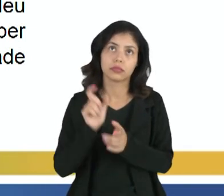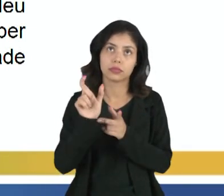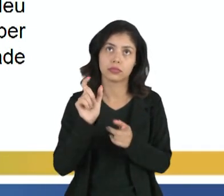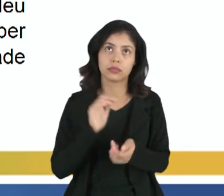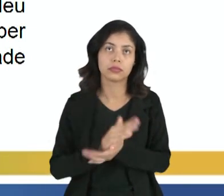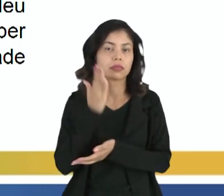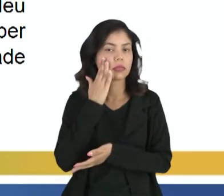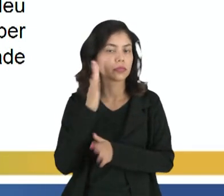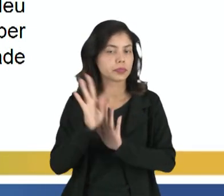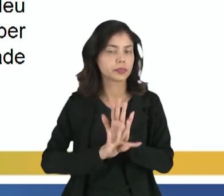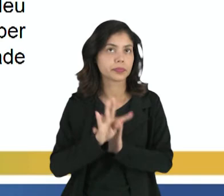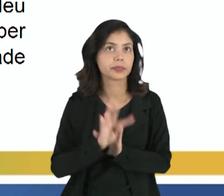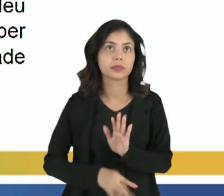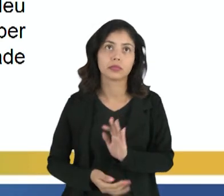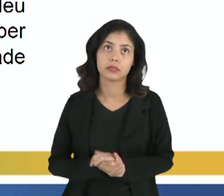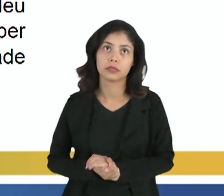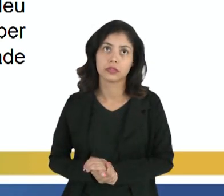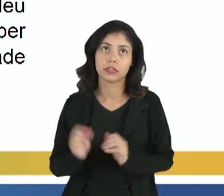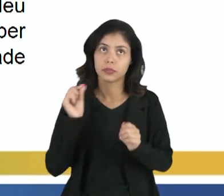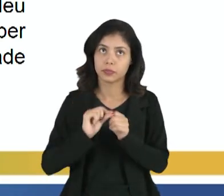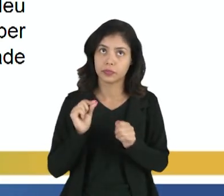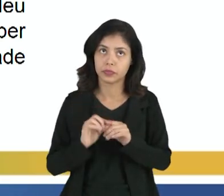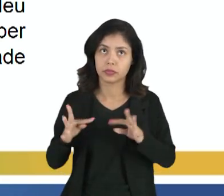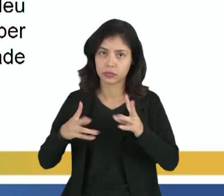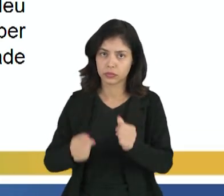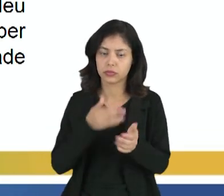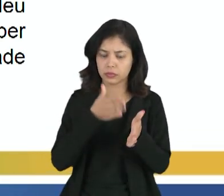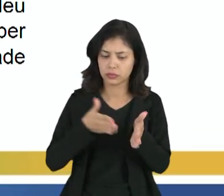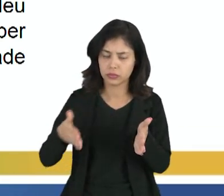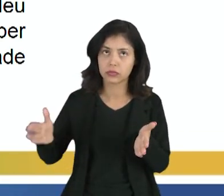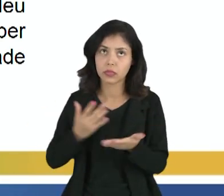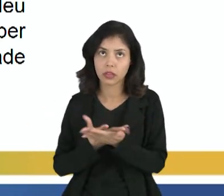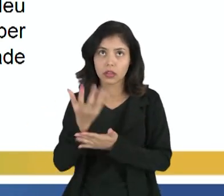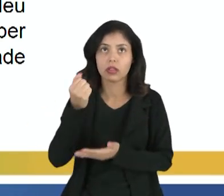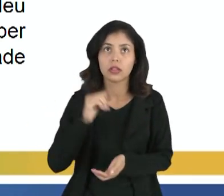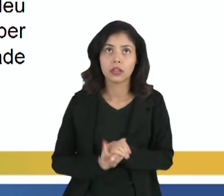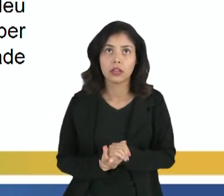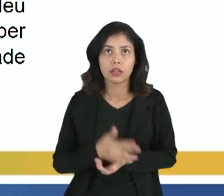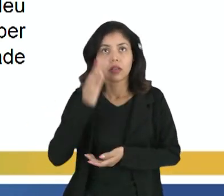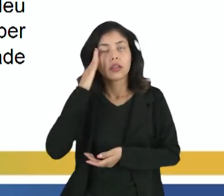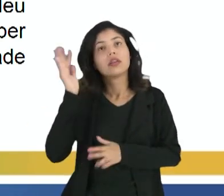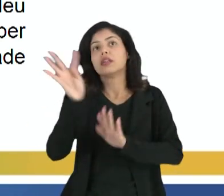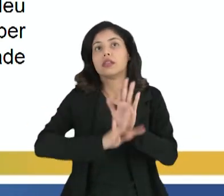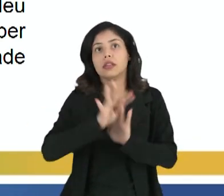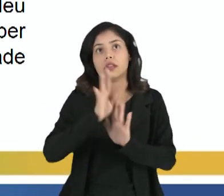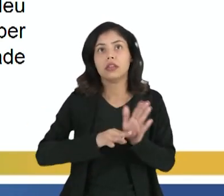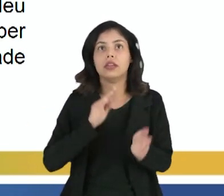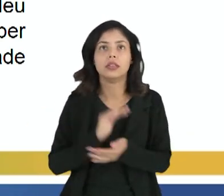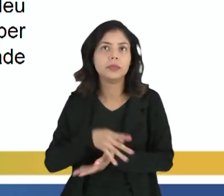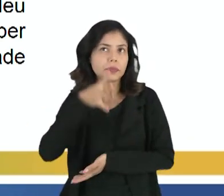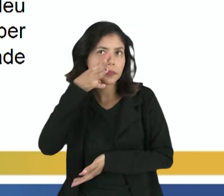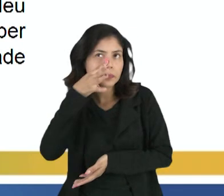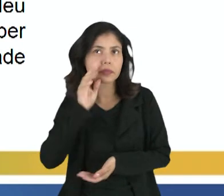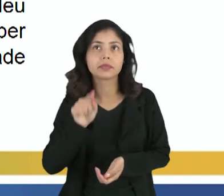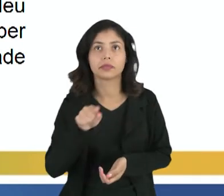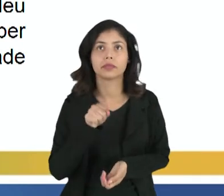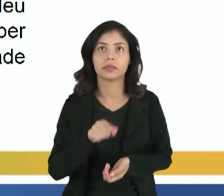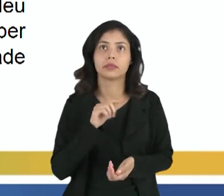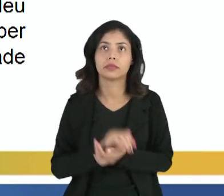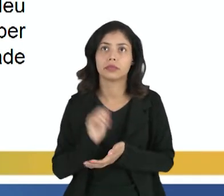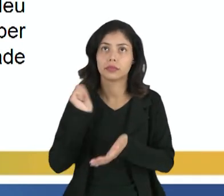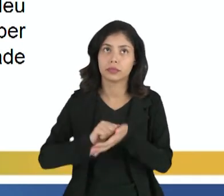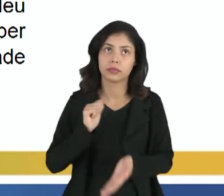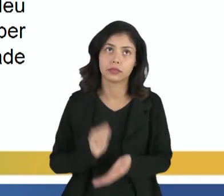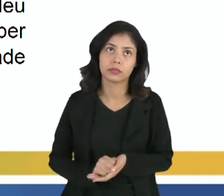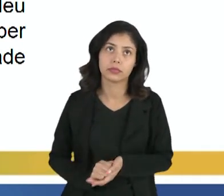seu entendimento sobre o texto. Ao fazer todo esse percurso na busca por entender o texto, é interessante que